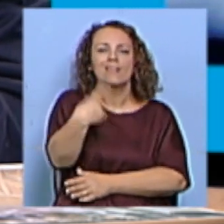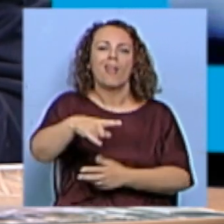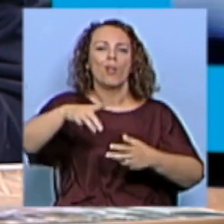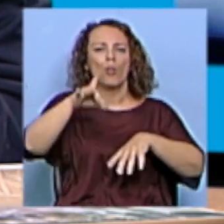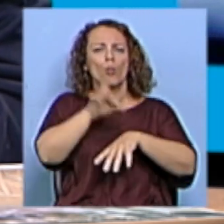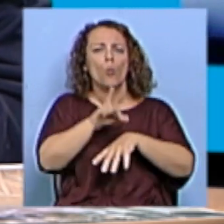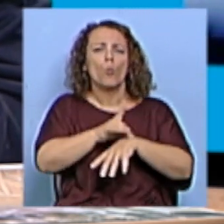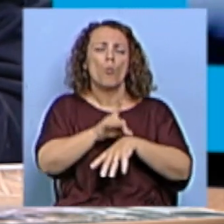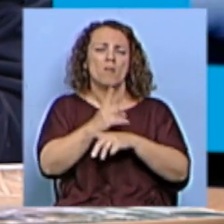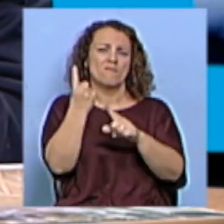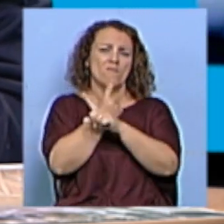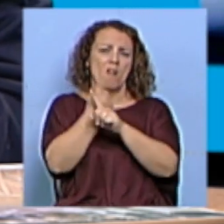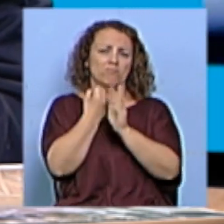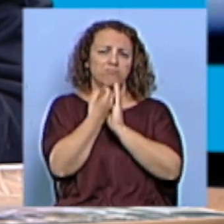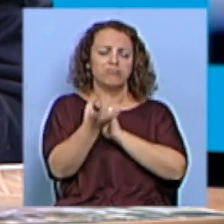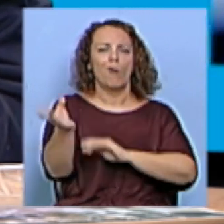patologias crónicas